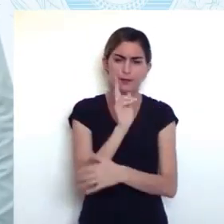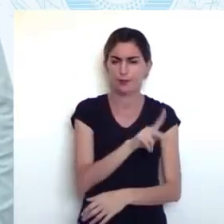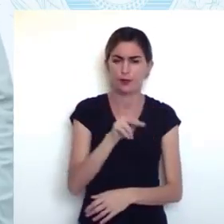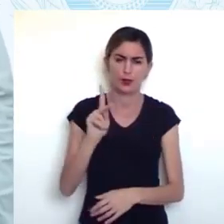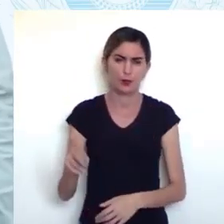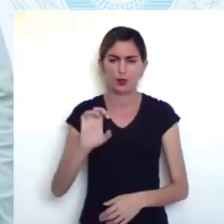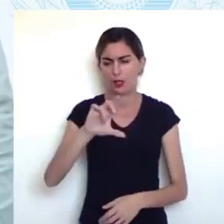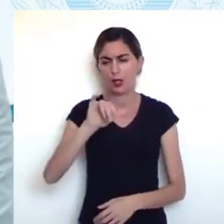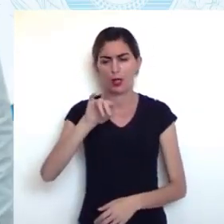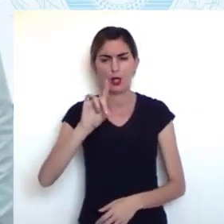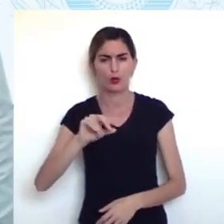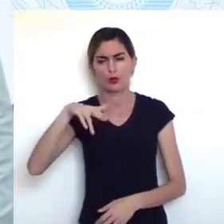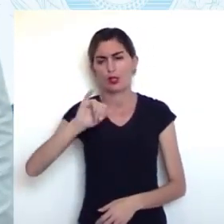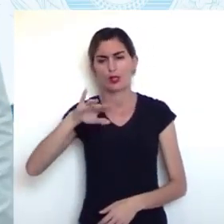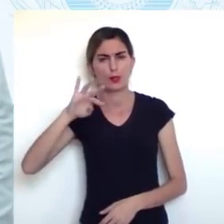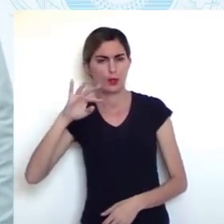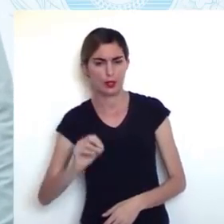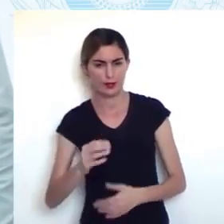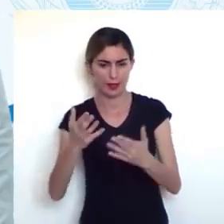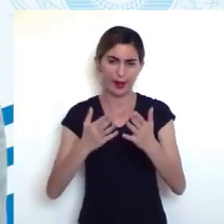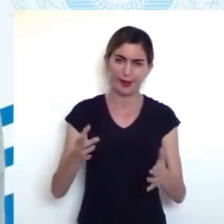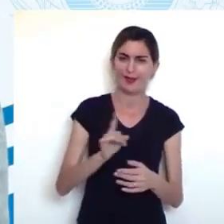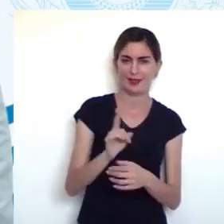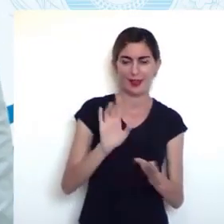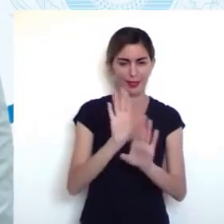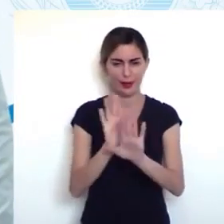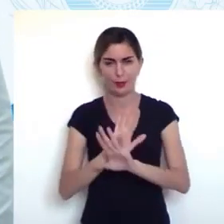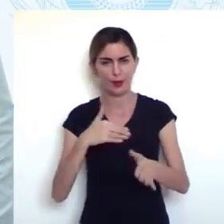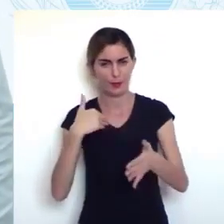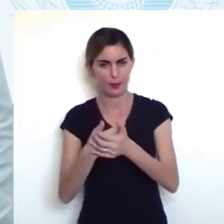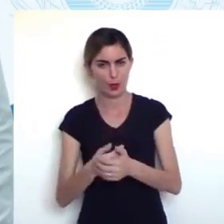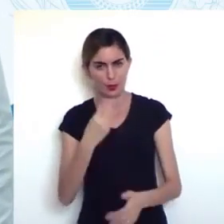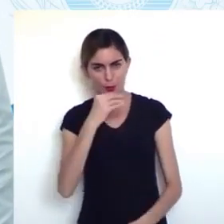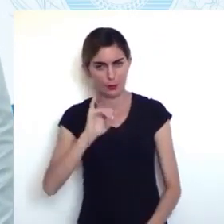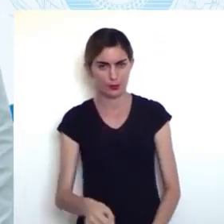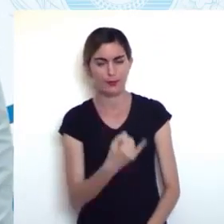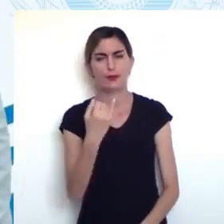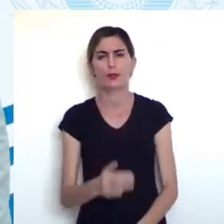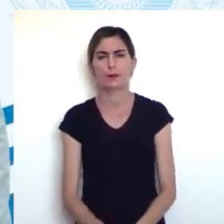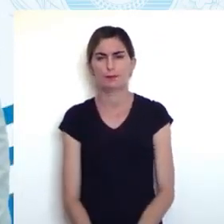professor Cláudio Nascimento, o queres ou não queres. Até mais, até a próxima oportunidade.